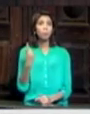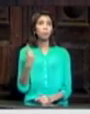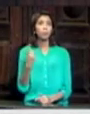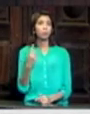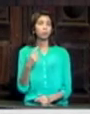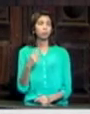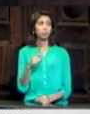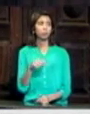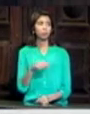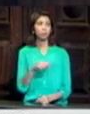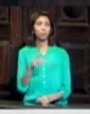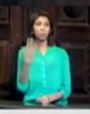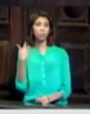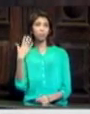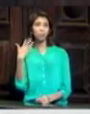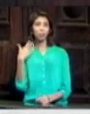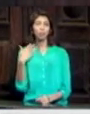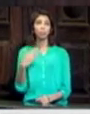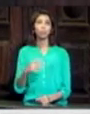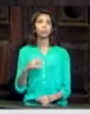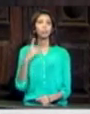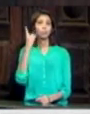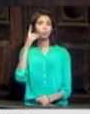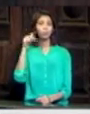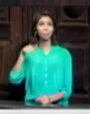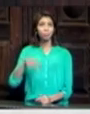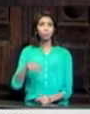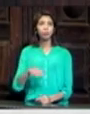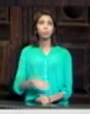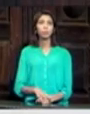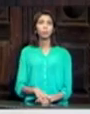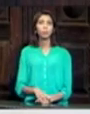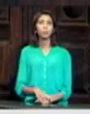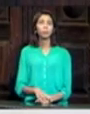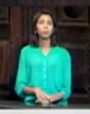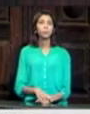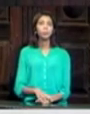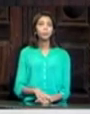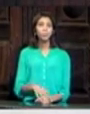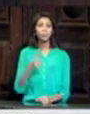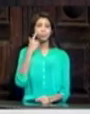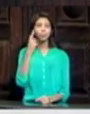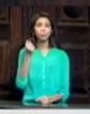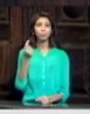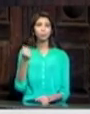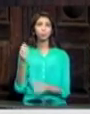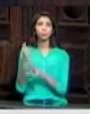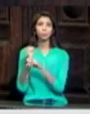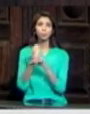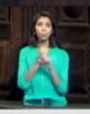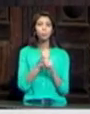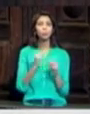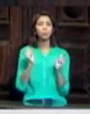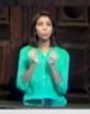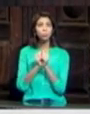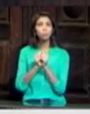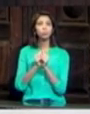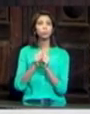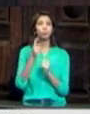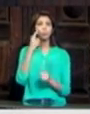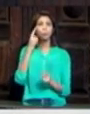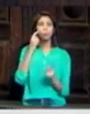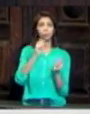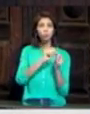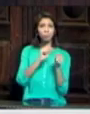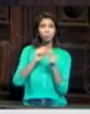parlamento, na última rodada de atualização tarifária, junto com o acostamento, o fim do acostamento